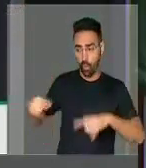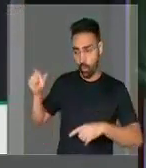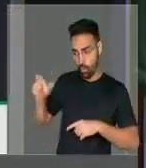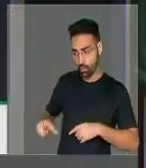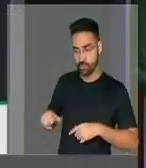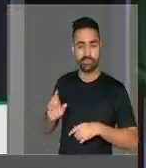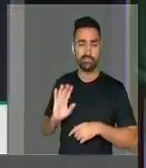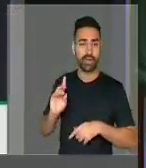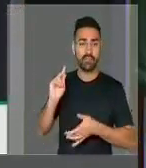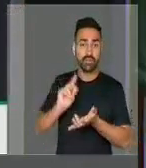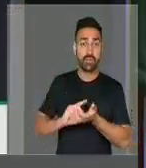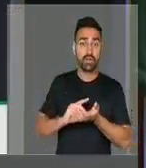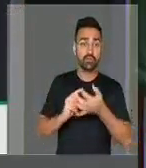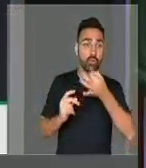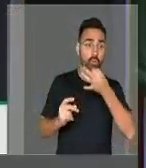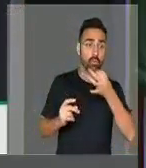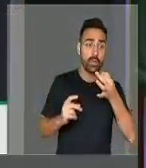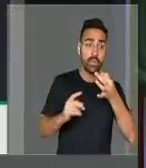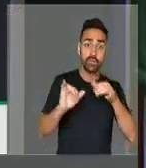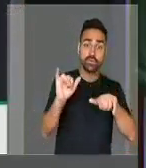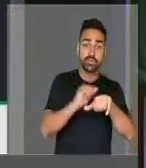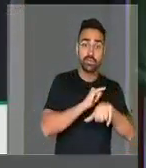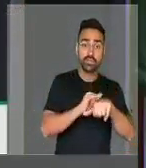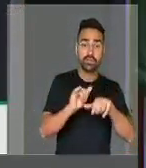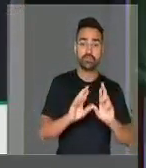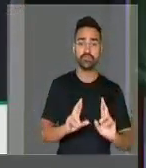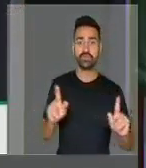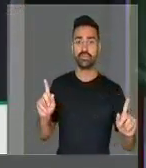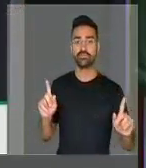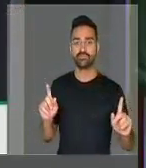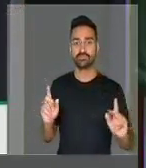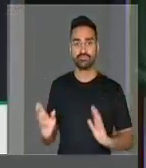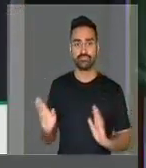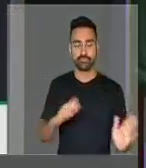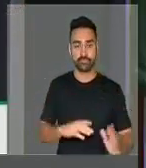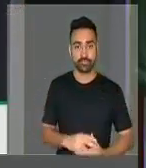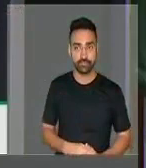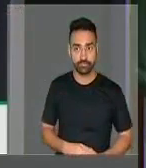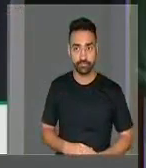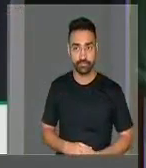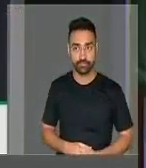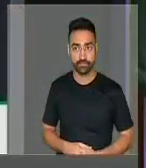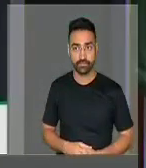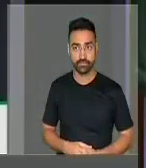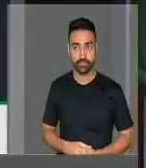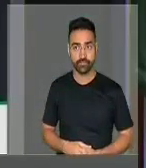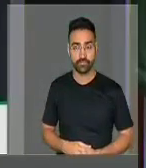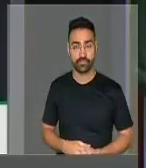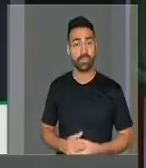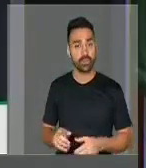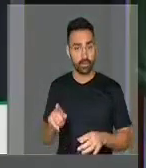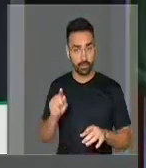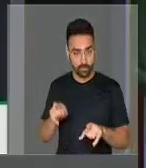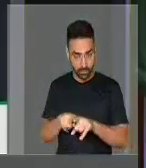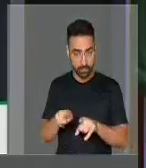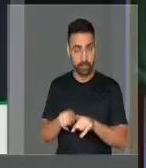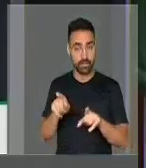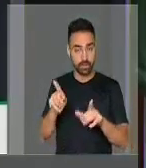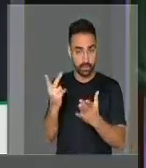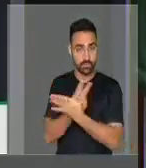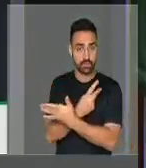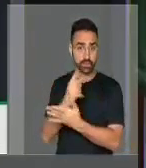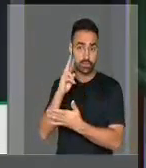que, via de regra, tem a hegemonia dos processos. Tudo isso também aconteceu na história da Revolução